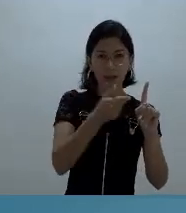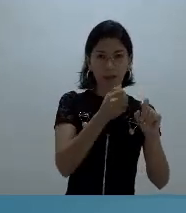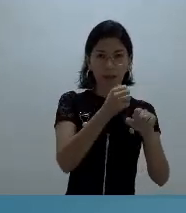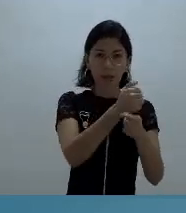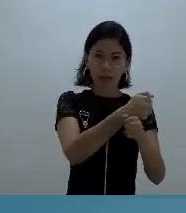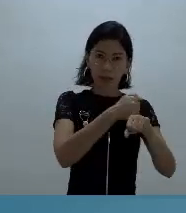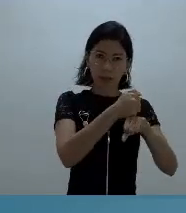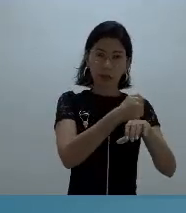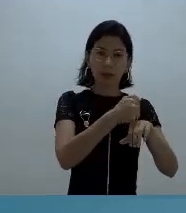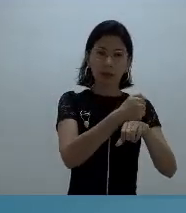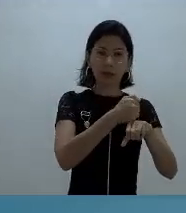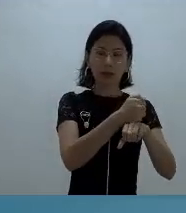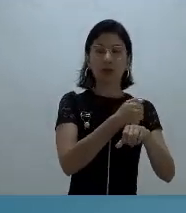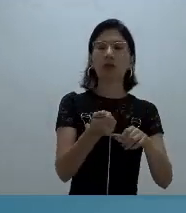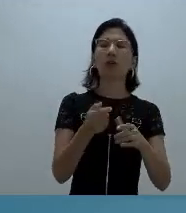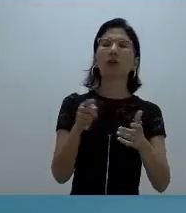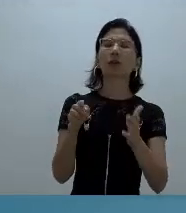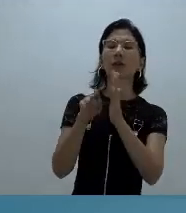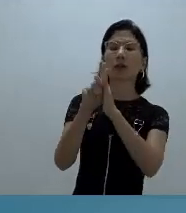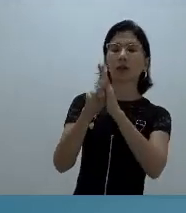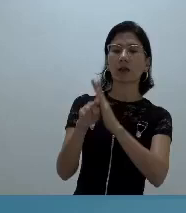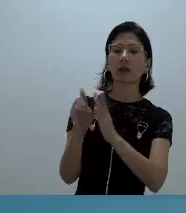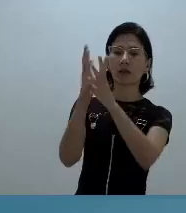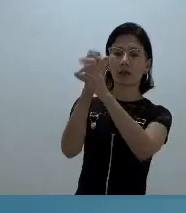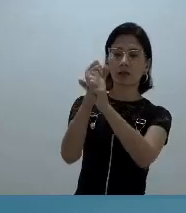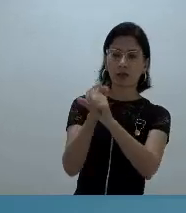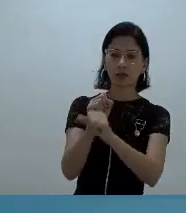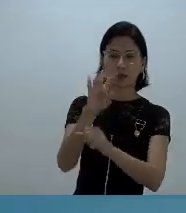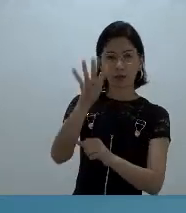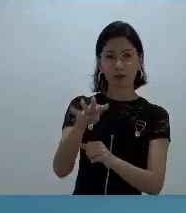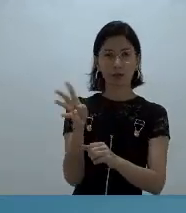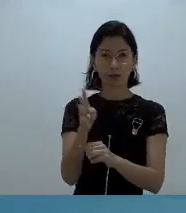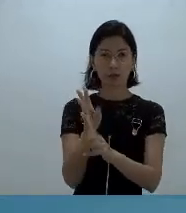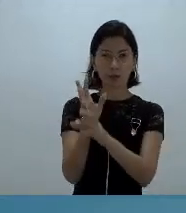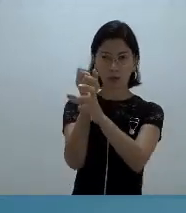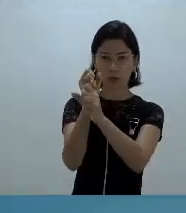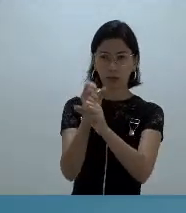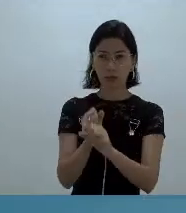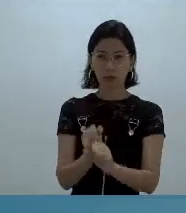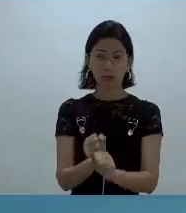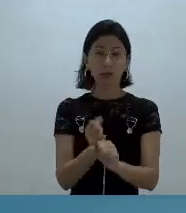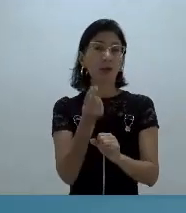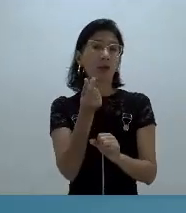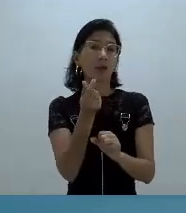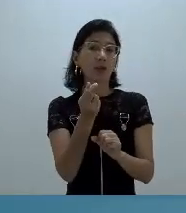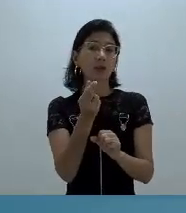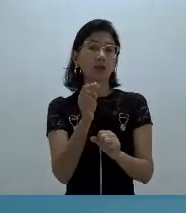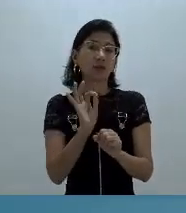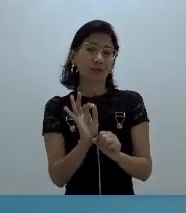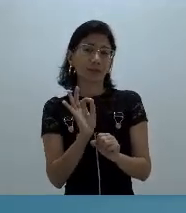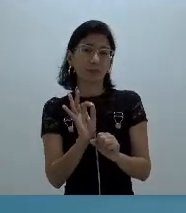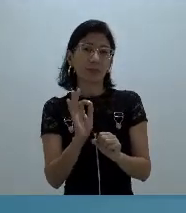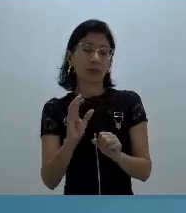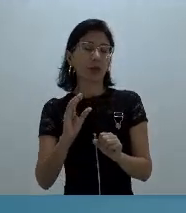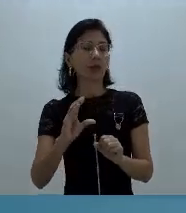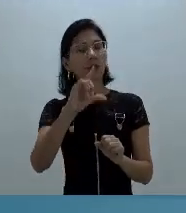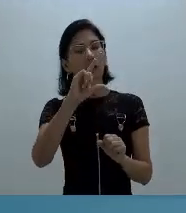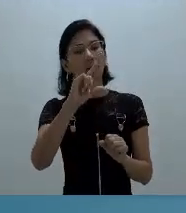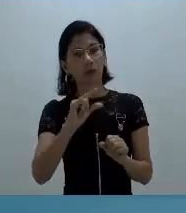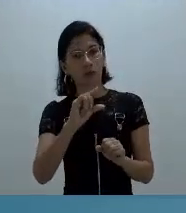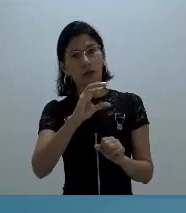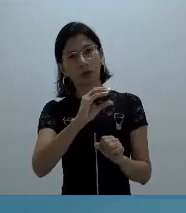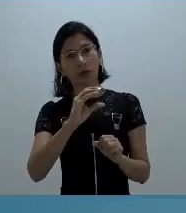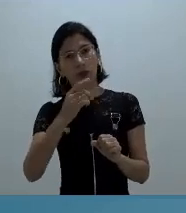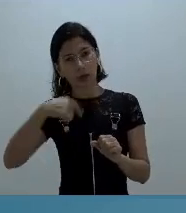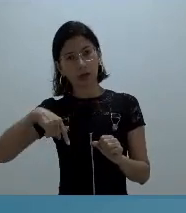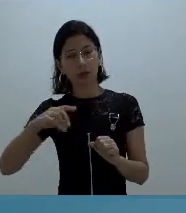agravante. Foram pedidos alternativos. Na análise do agravo de instrumento, a relatora, à época, concedeu efeito suspensivo,